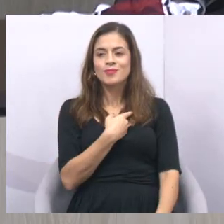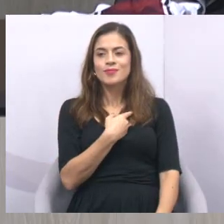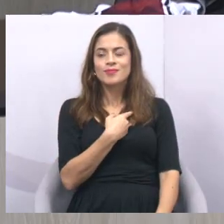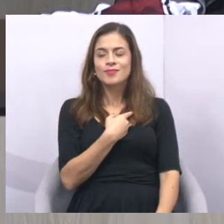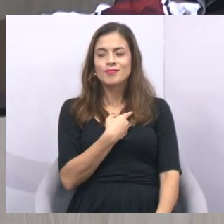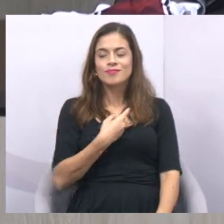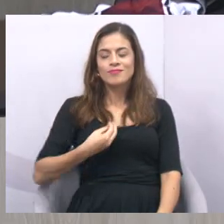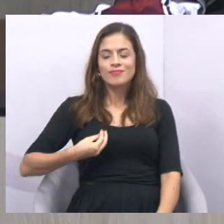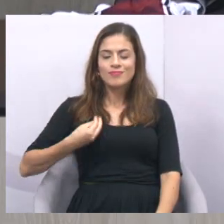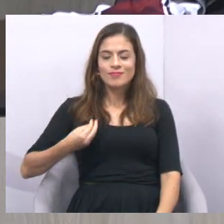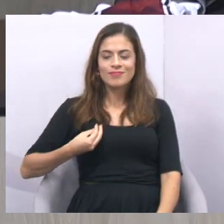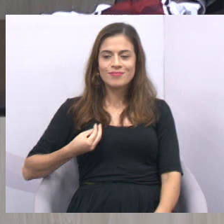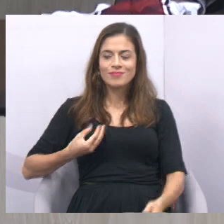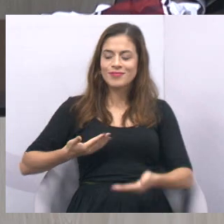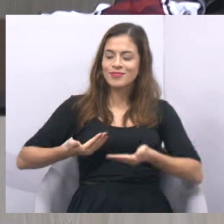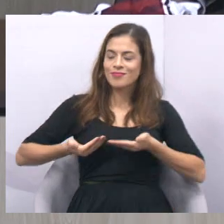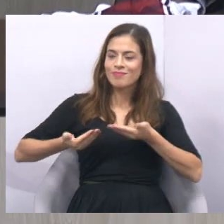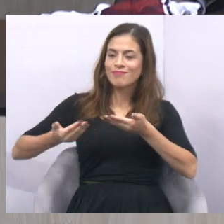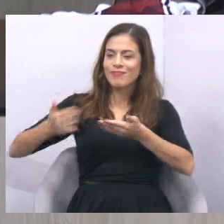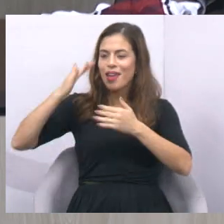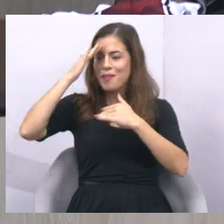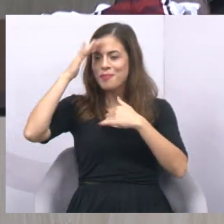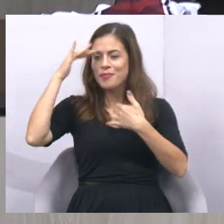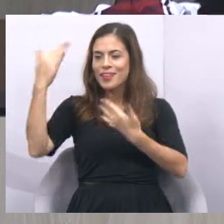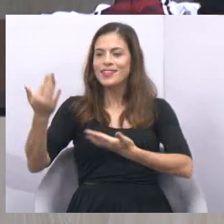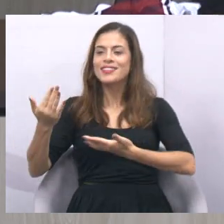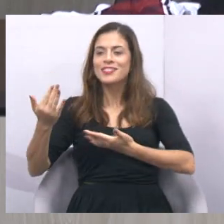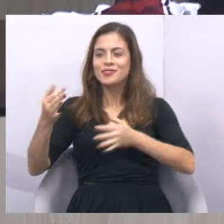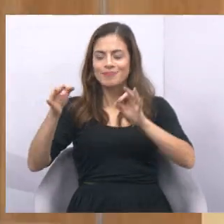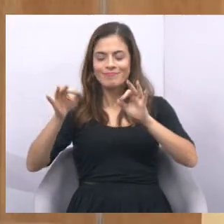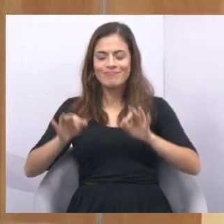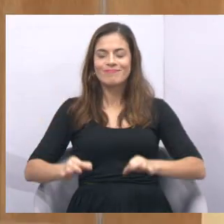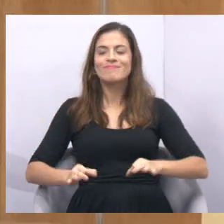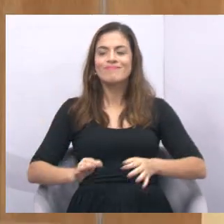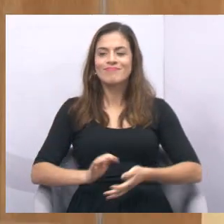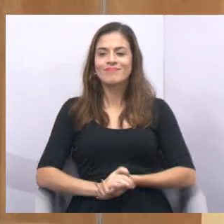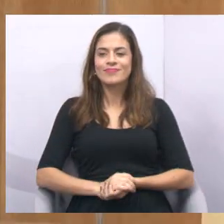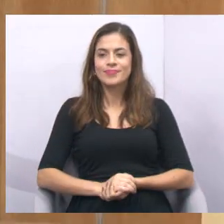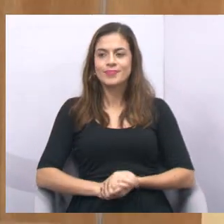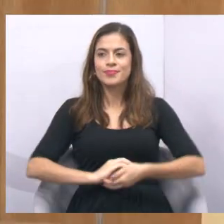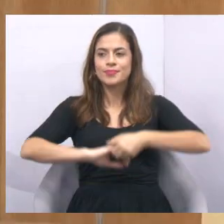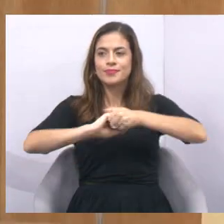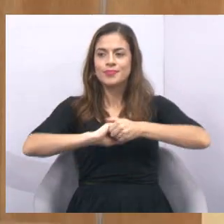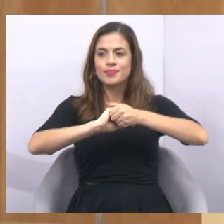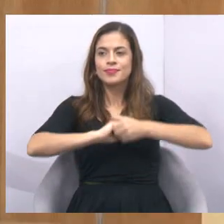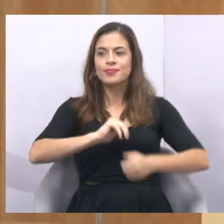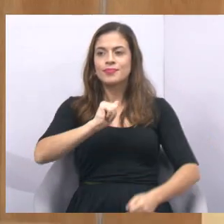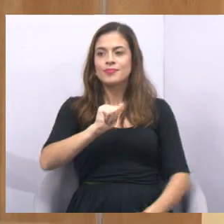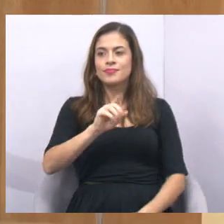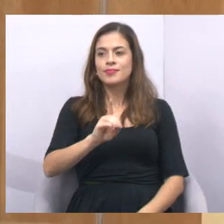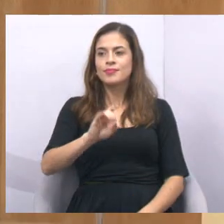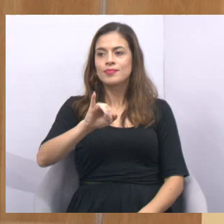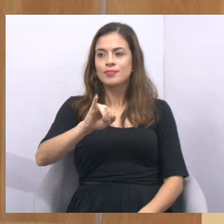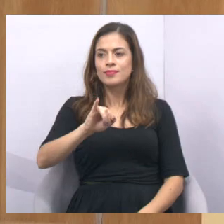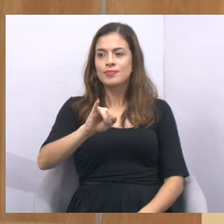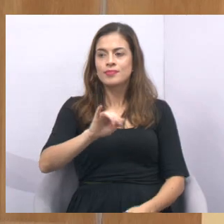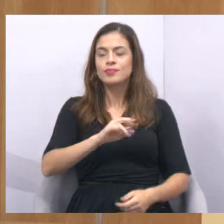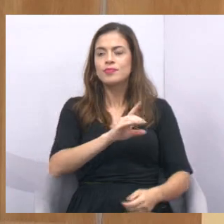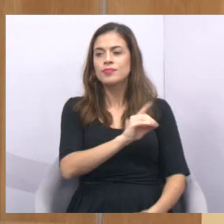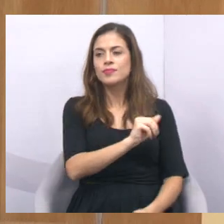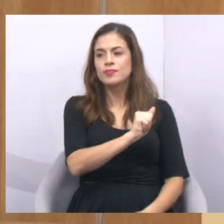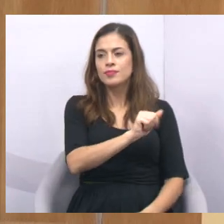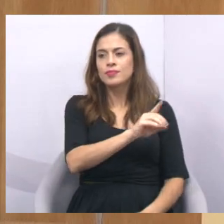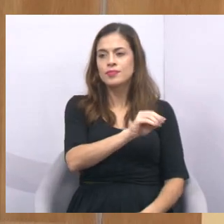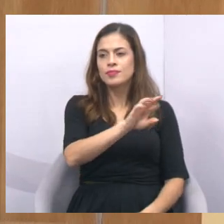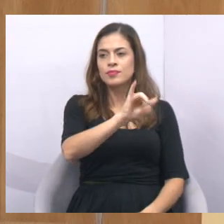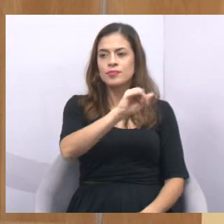em vida recebendo uma justa homenagem. Cumprimentar o Adir, o Adriano, na pessoa do Adriano cumprimentar